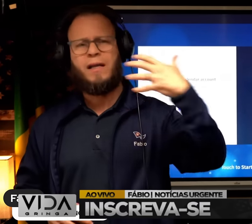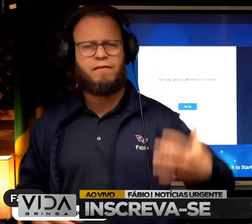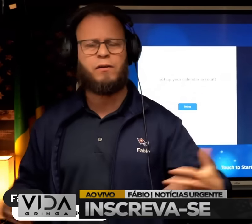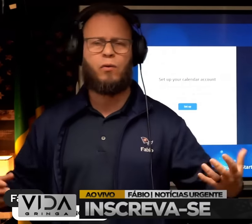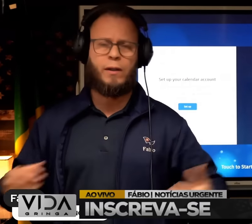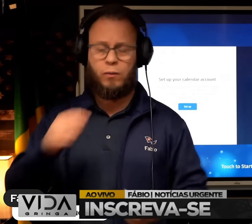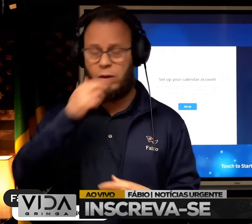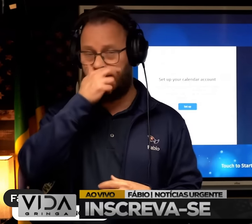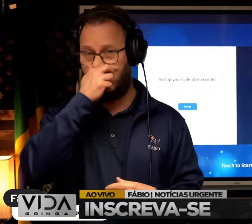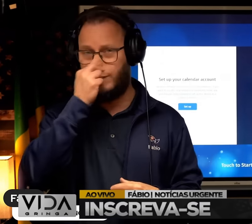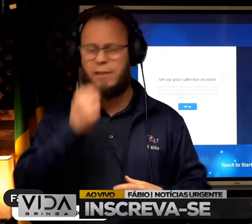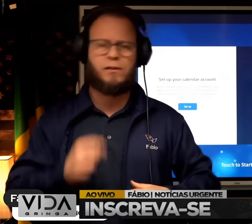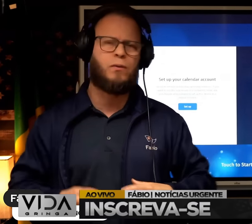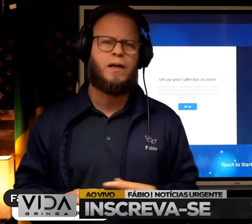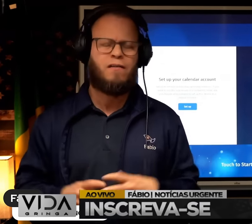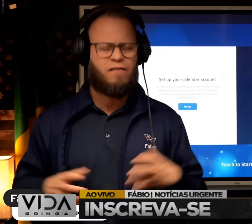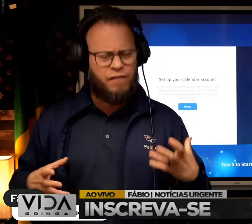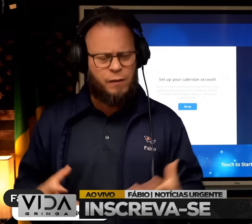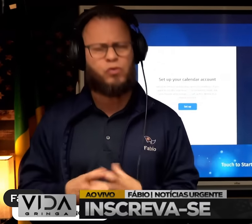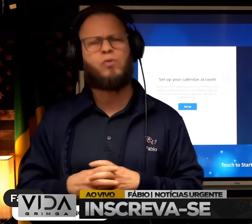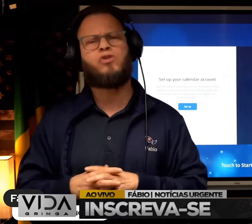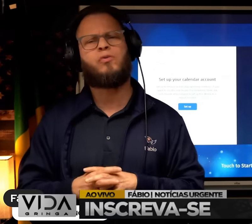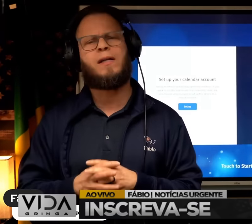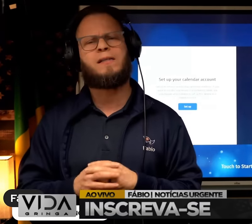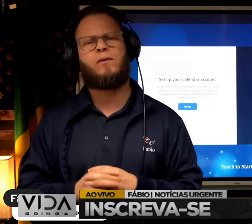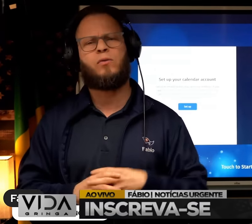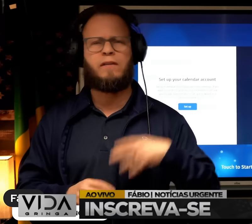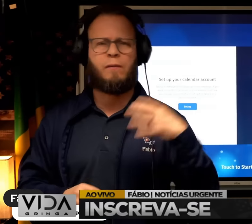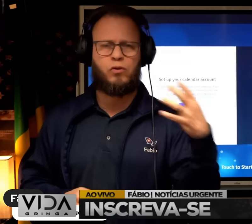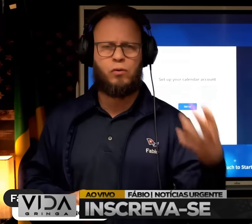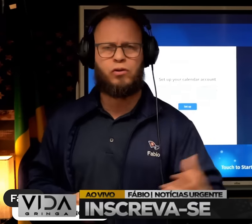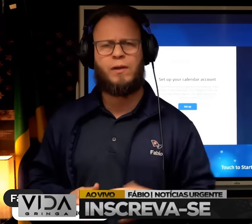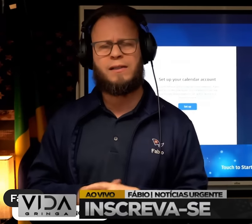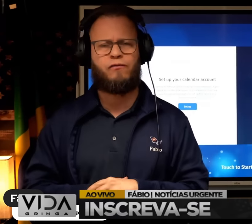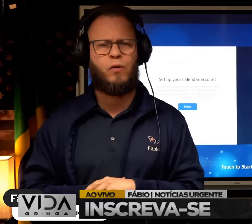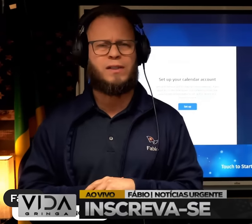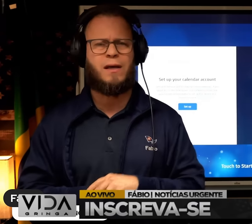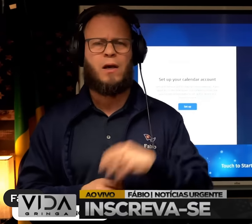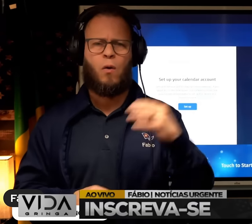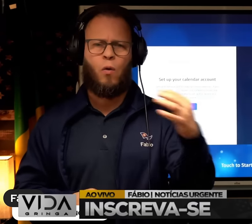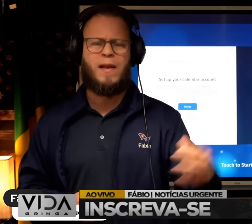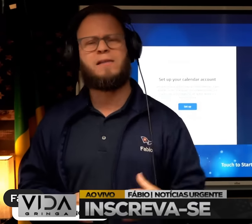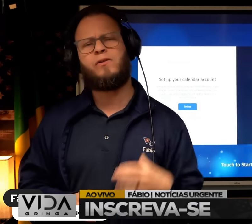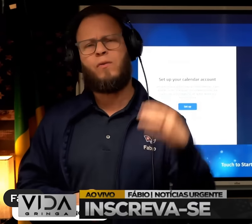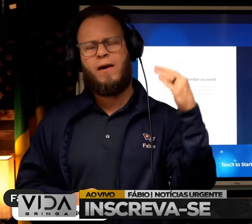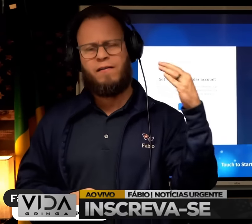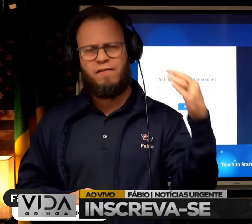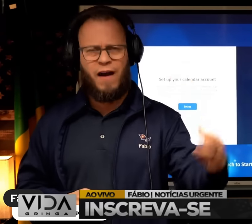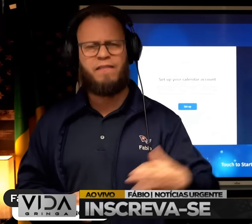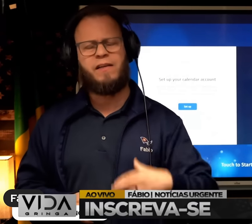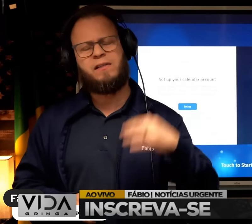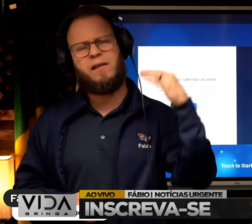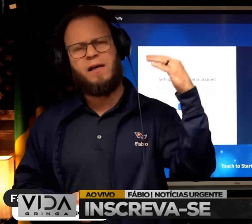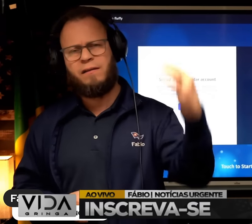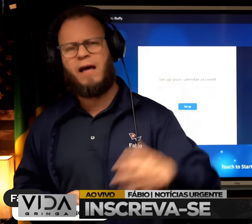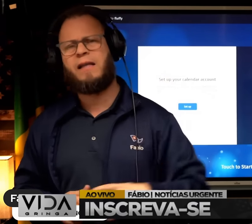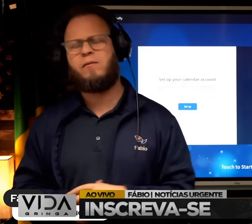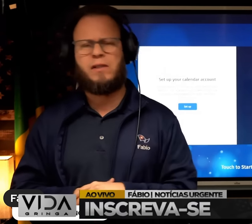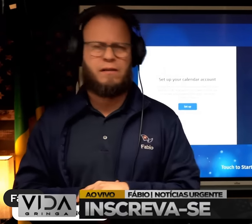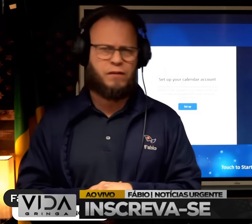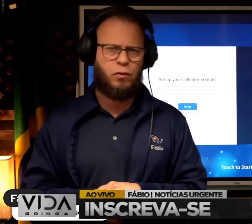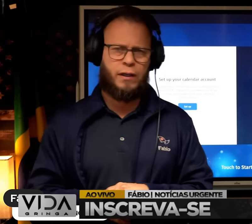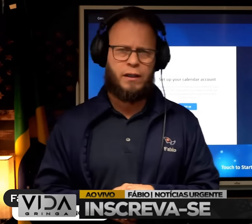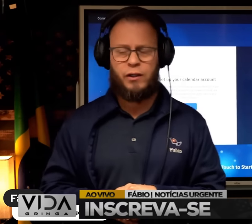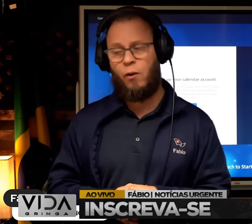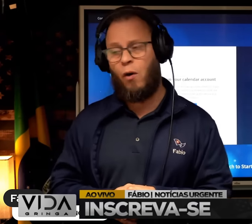e a vitória ao nosso querido Brasil. Vamos continuar nessa luta, vamos continuar nessa força. O Brasil vai vencer, daremos